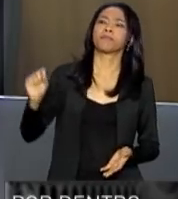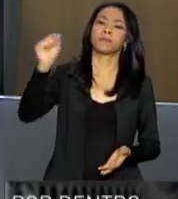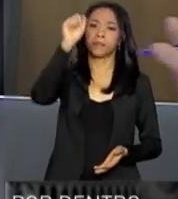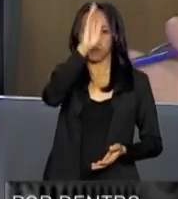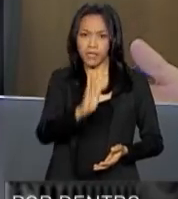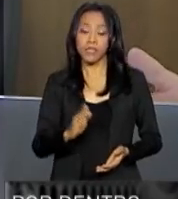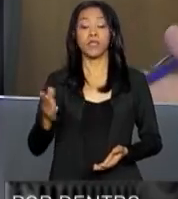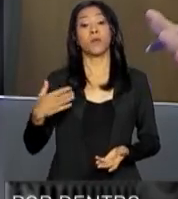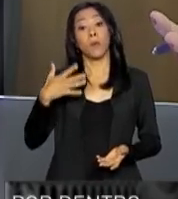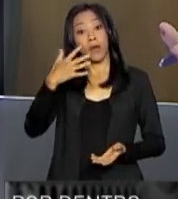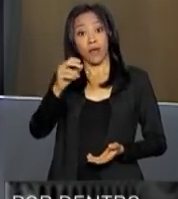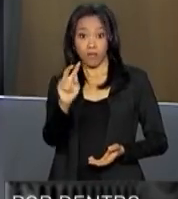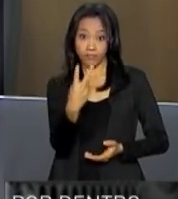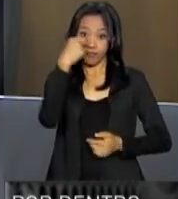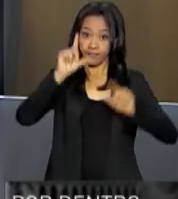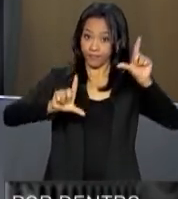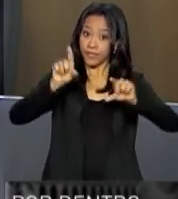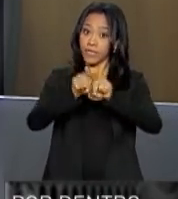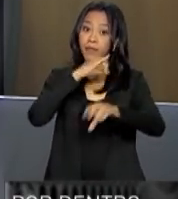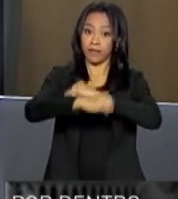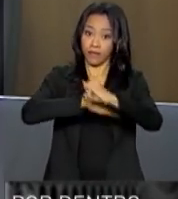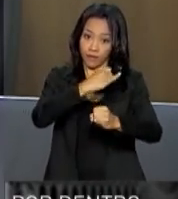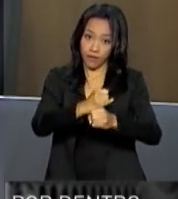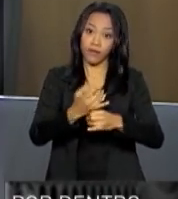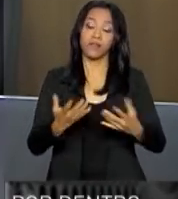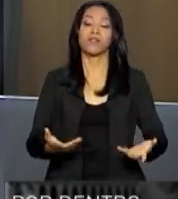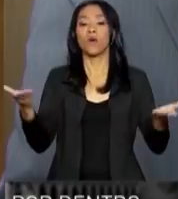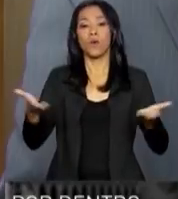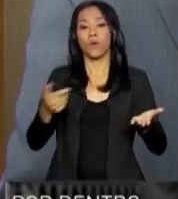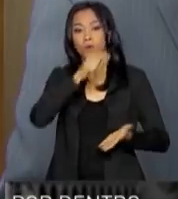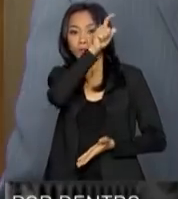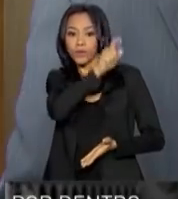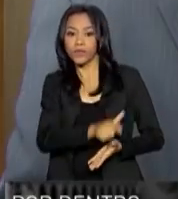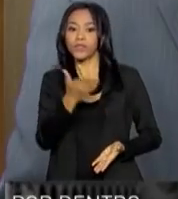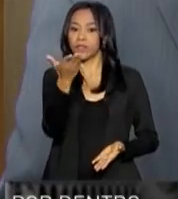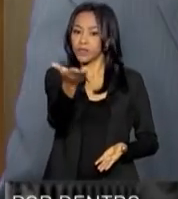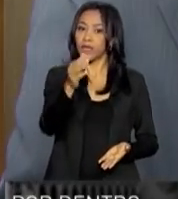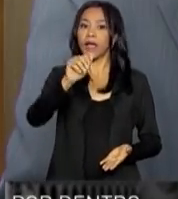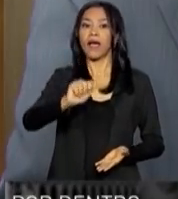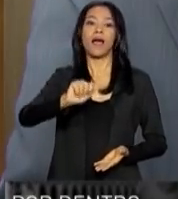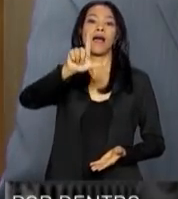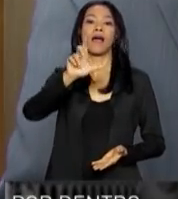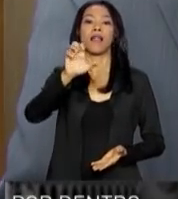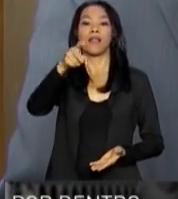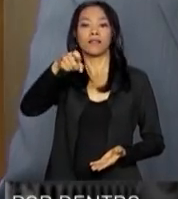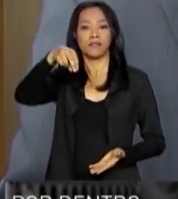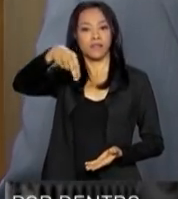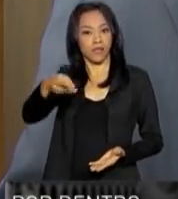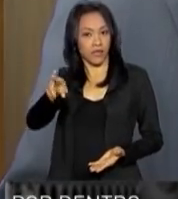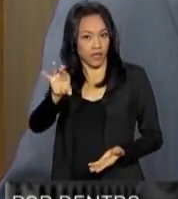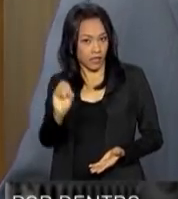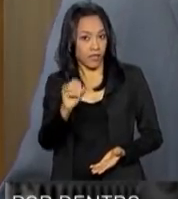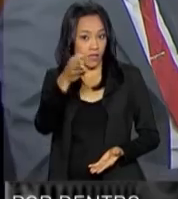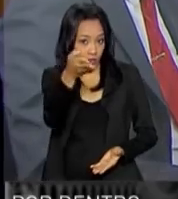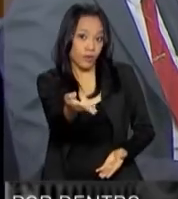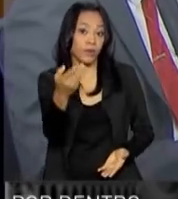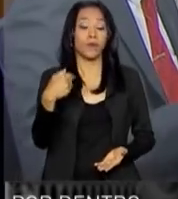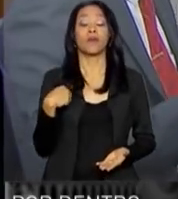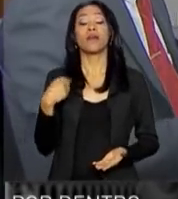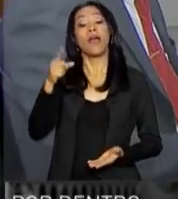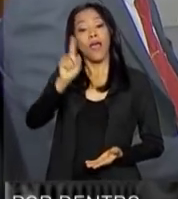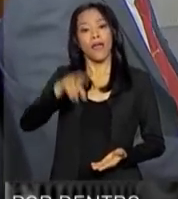e hoje recebemos aqui no estúdio alessandro ribeiro diretor de benefícios do inss ou alessandro muito obrigada pela sua